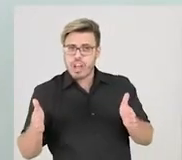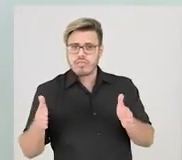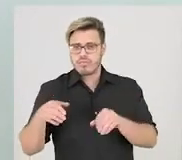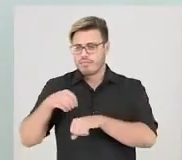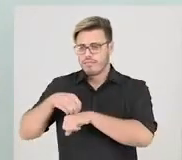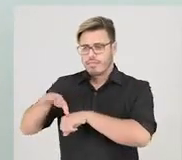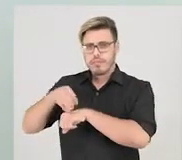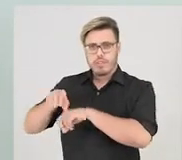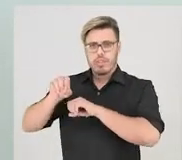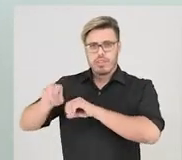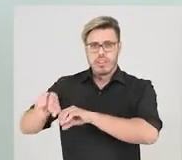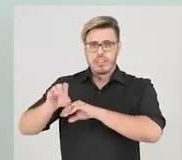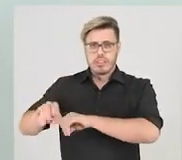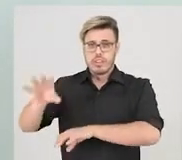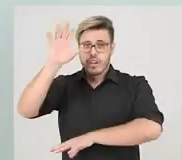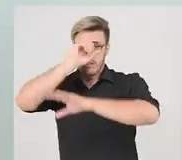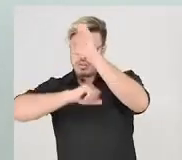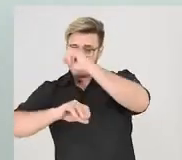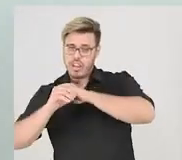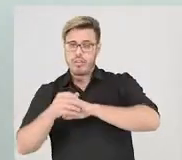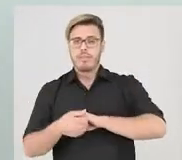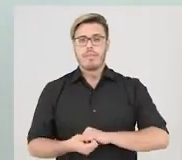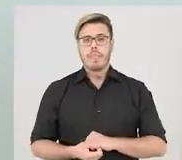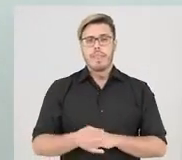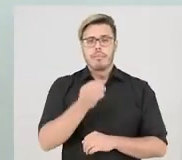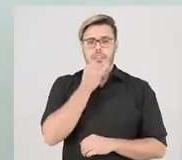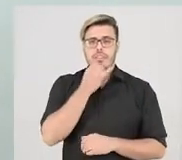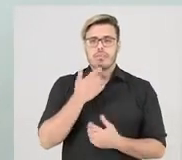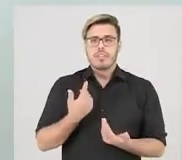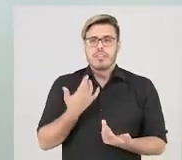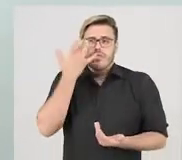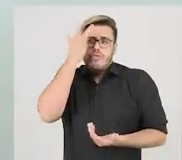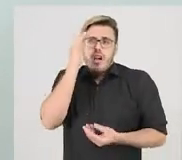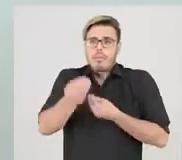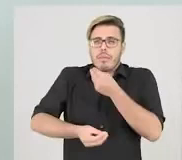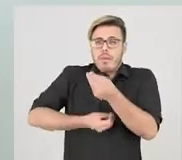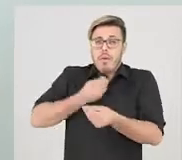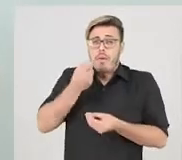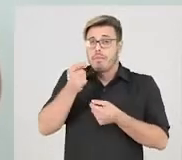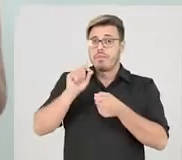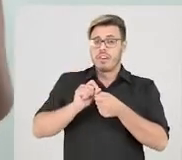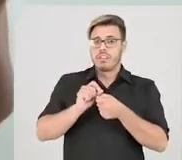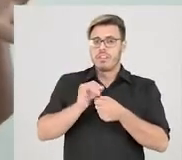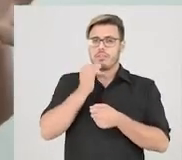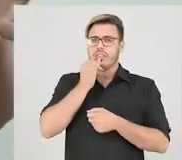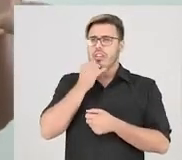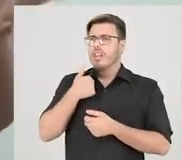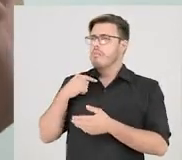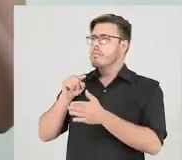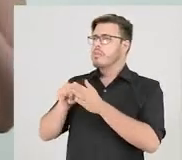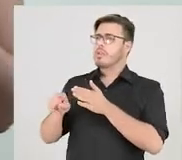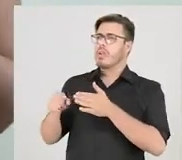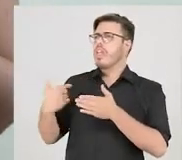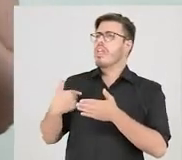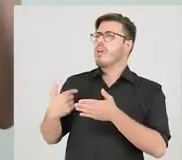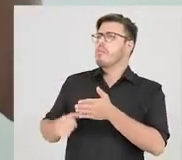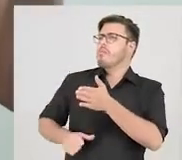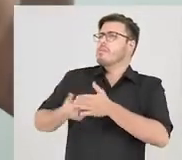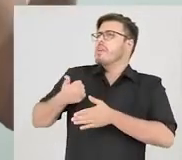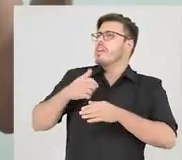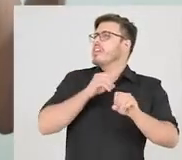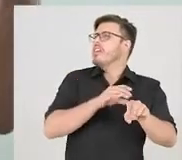que fazer. O que é que eu ensino primeiro, Janaína? Ele tem uma idade, ele está matriculado em uma turma e ele tem